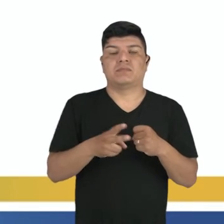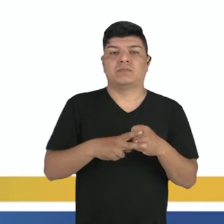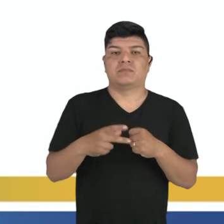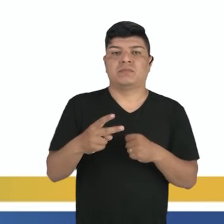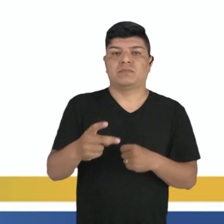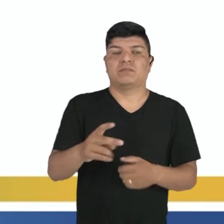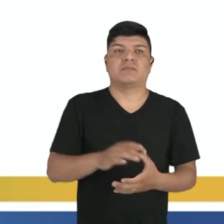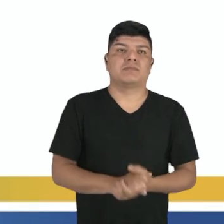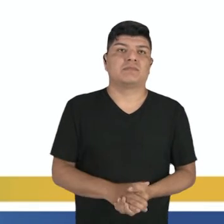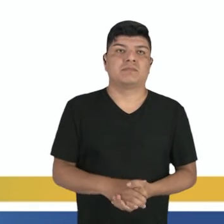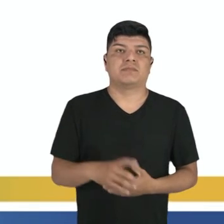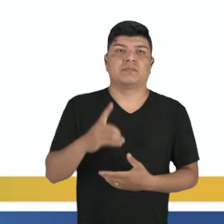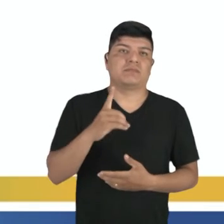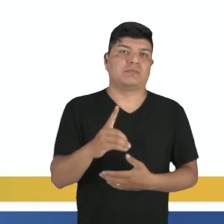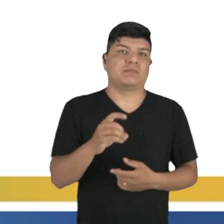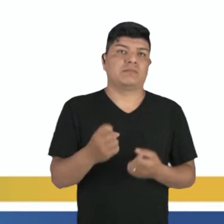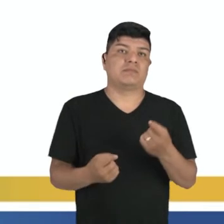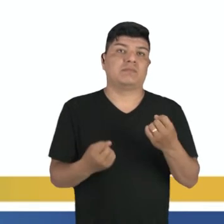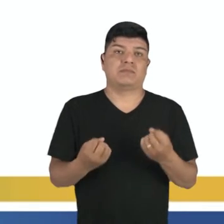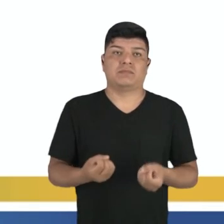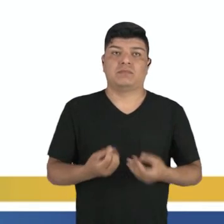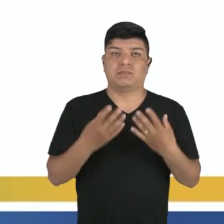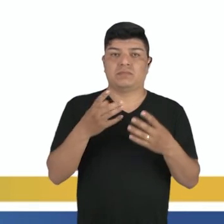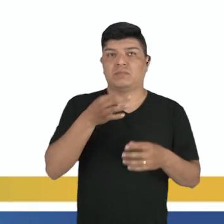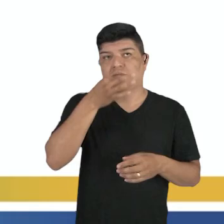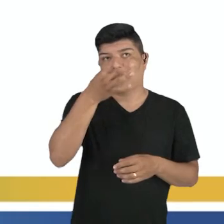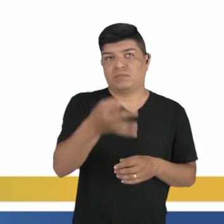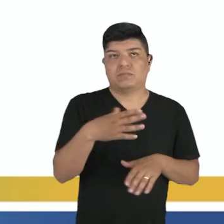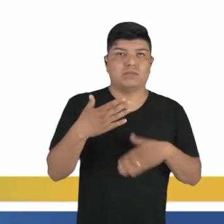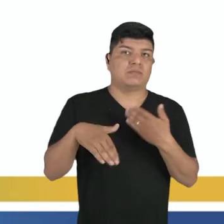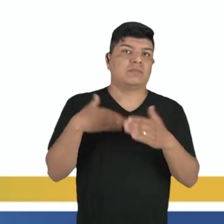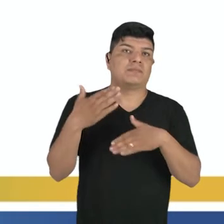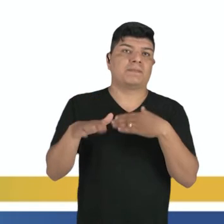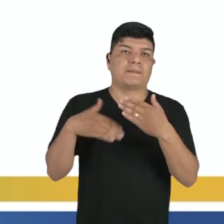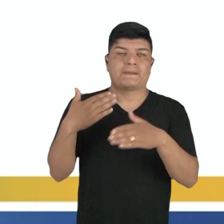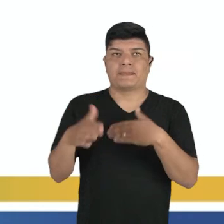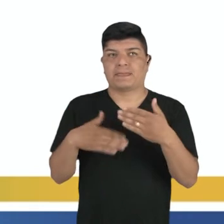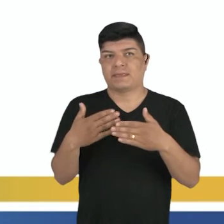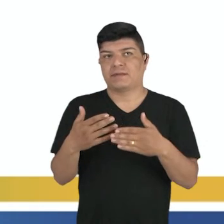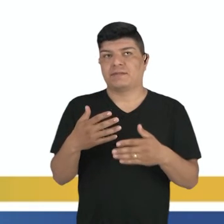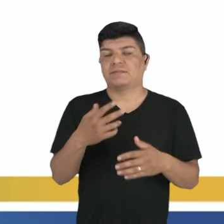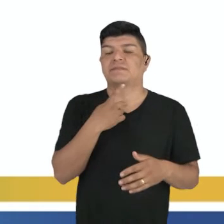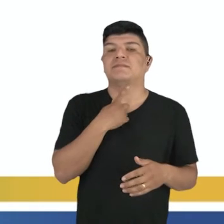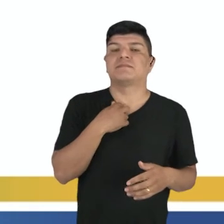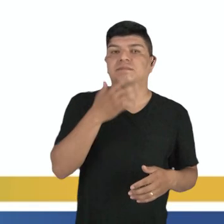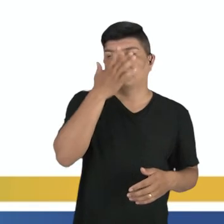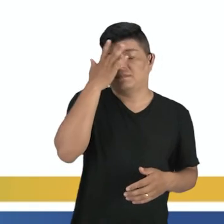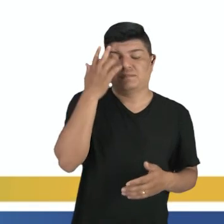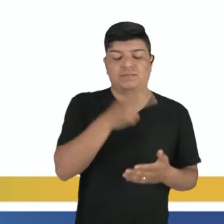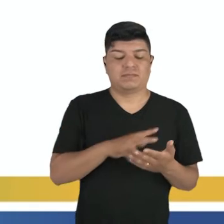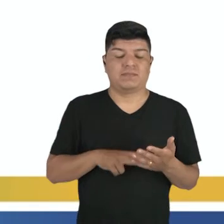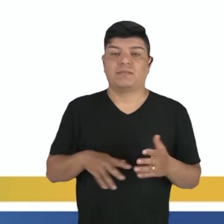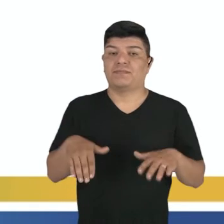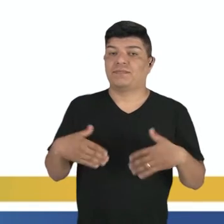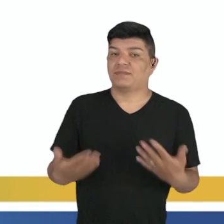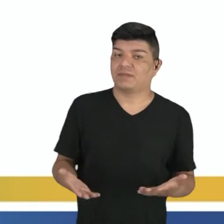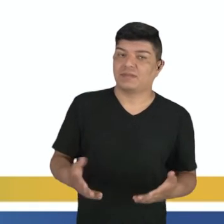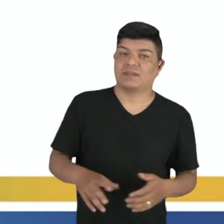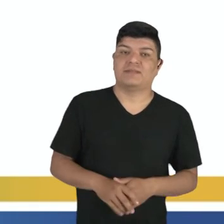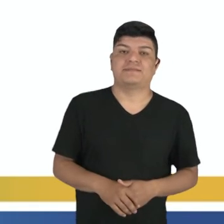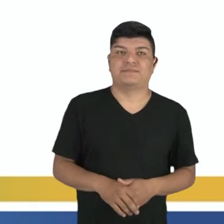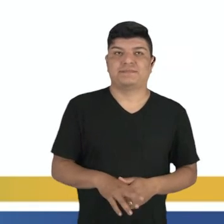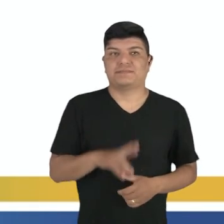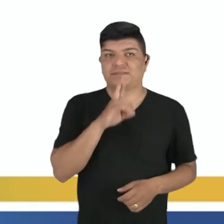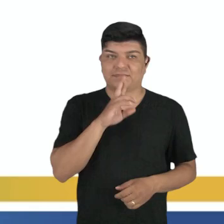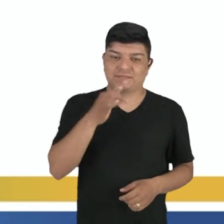no infinito. E D. Expressam opinião que são desenvolvidas com a intenção de convencer o leitor. Qual é, galera? É a